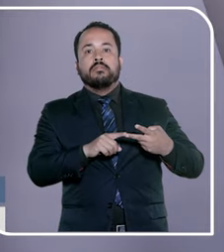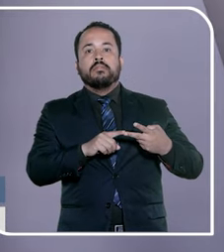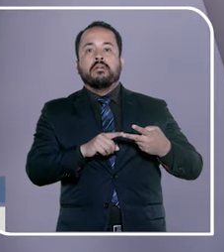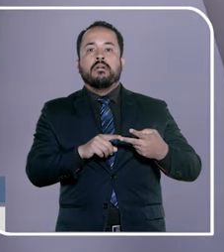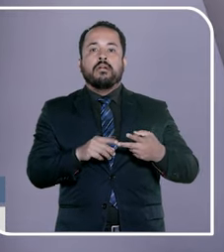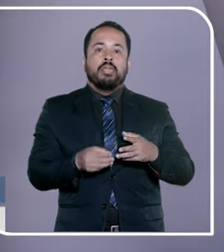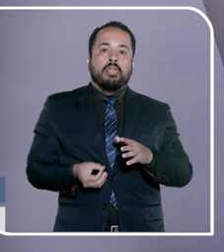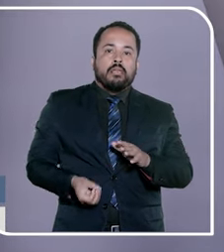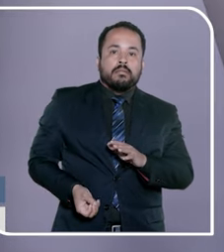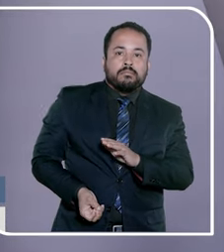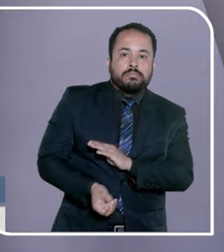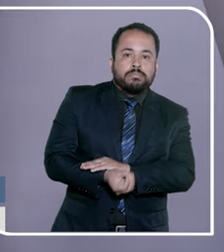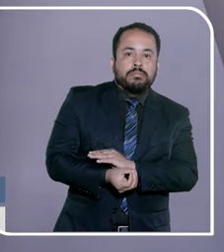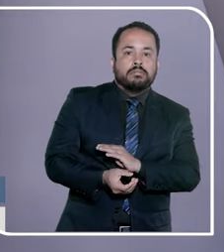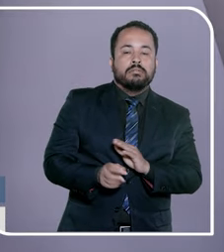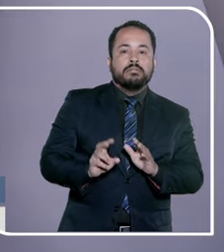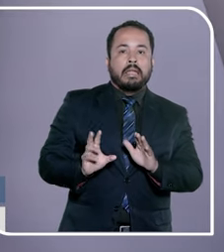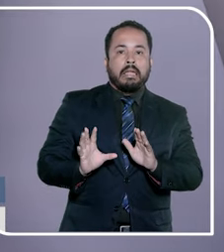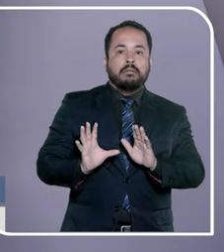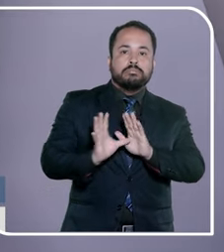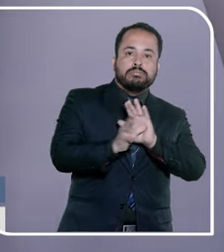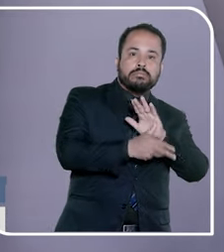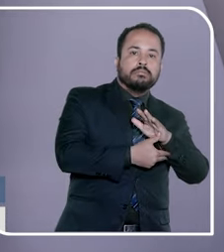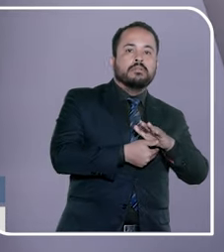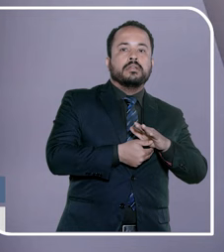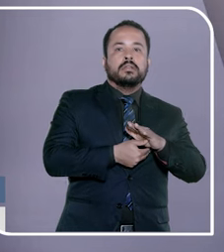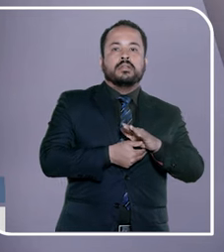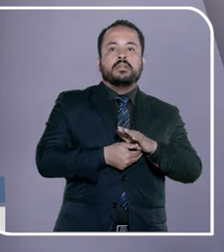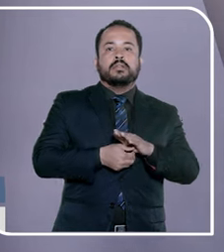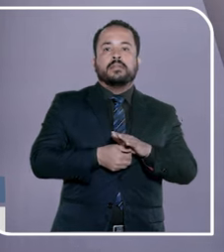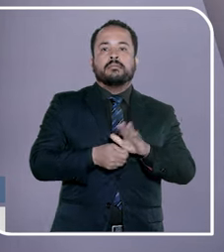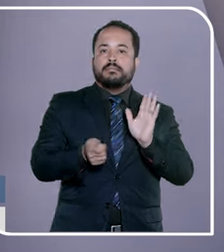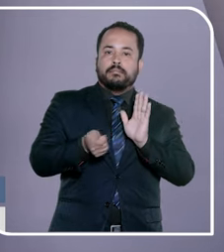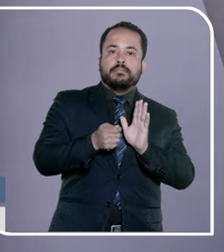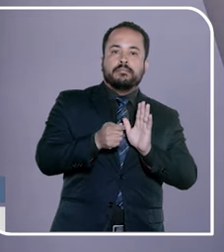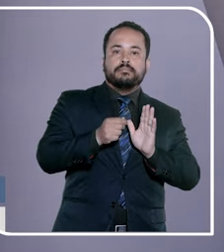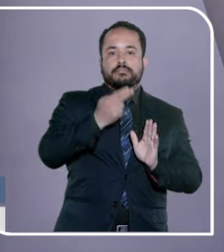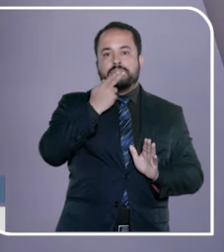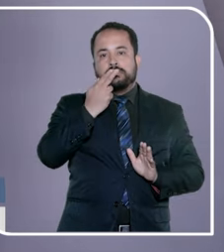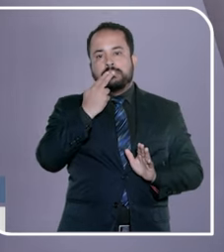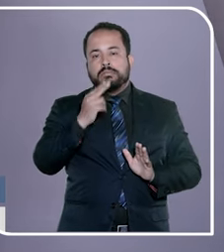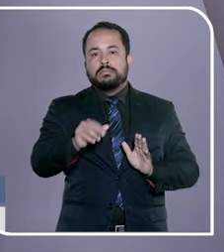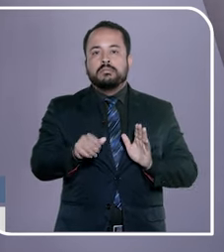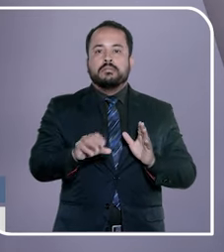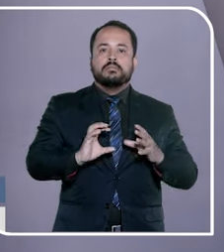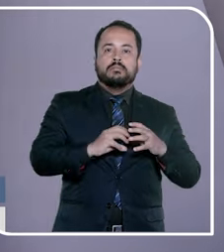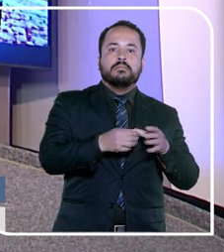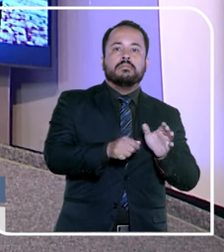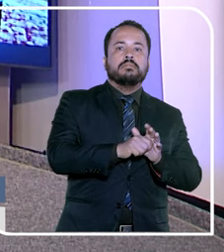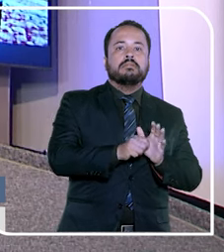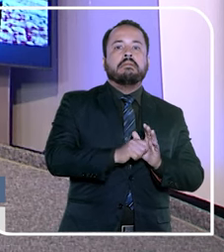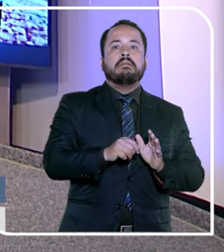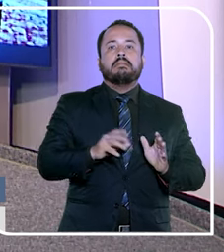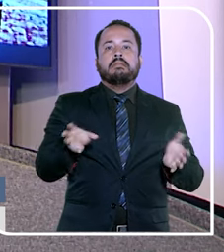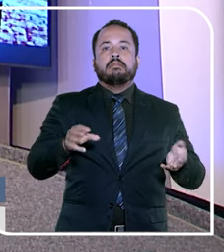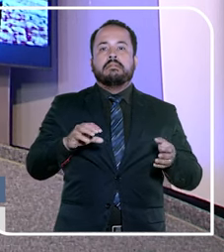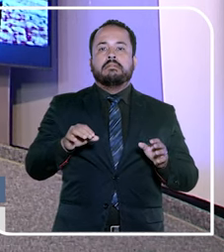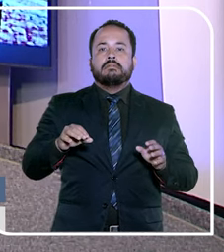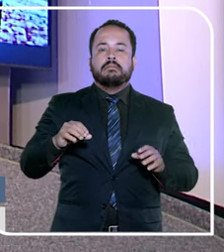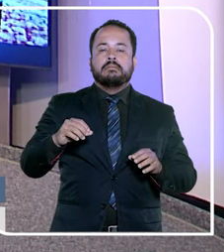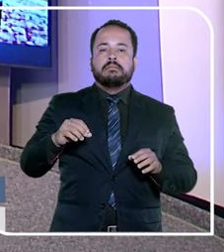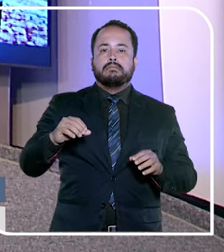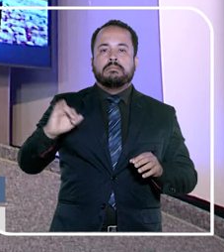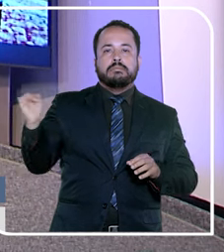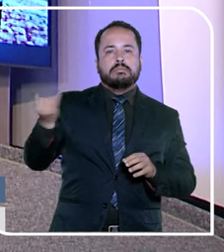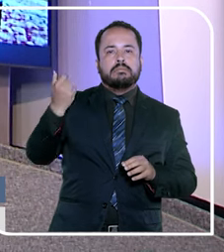foi uma das abordagens também do livro em que Ambos são autores né insignificância penal eu gostaria então de ouvir do